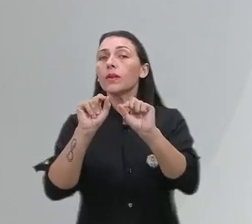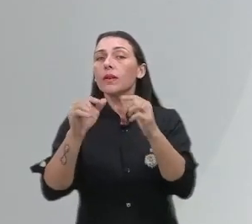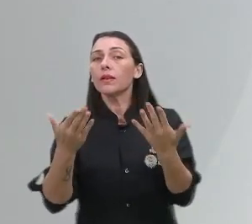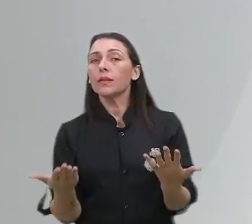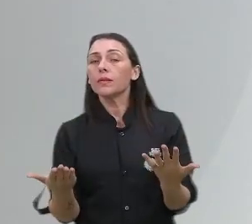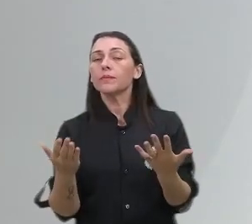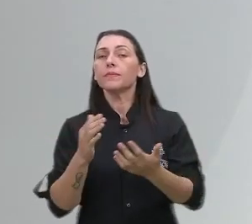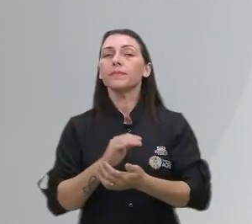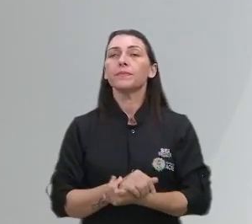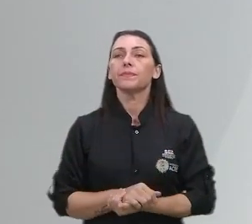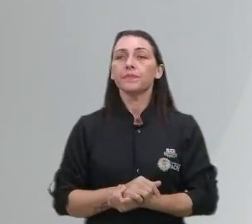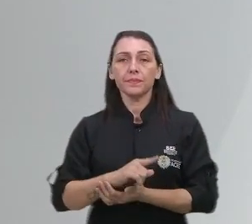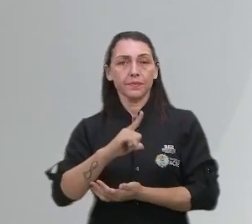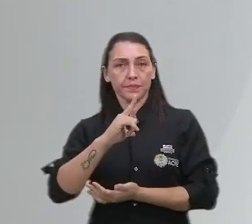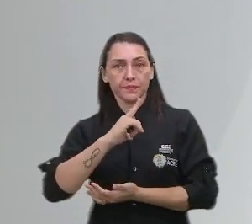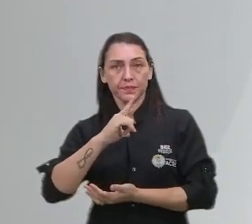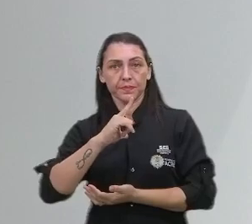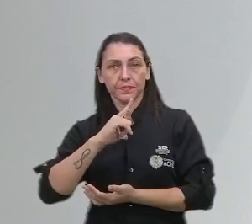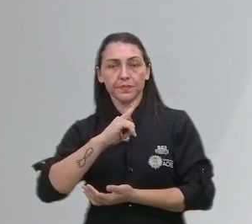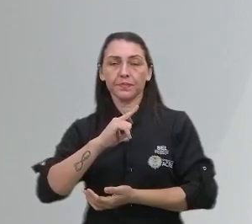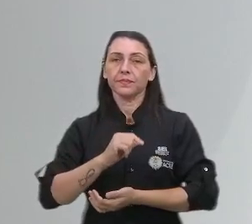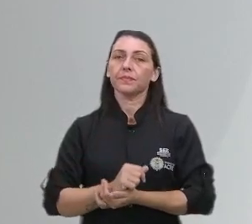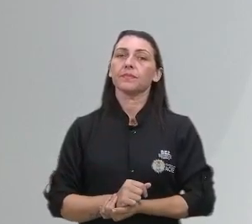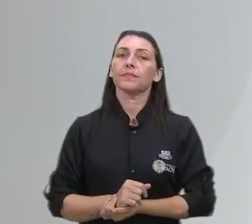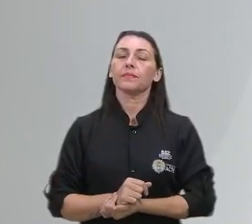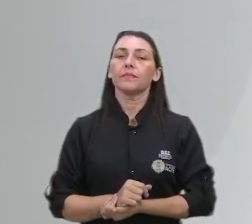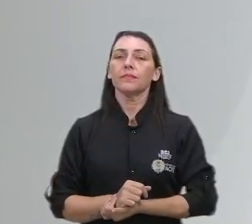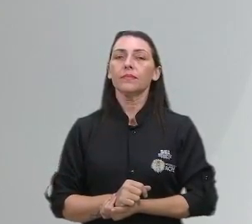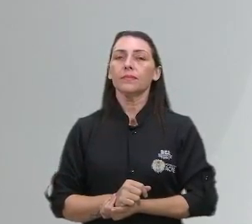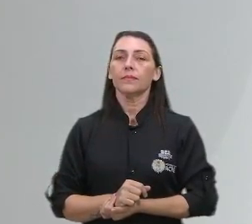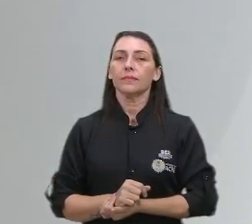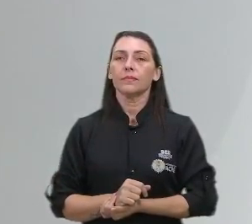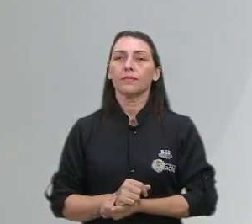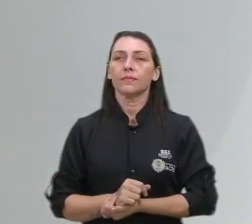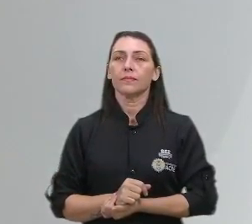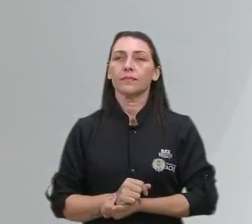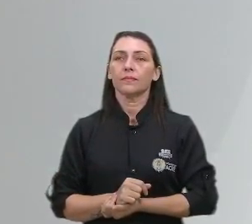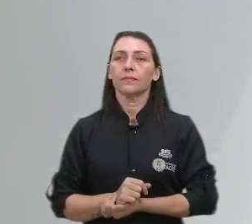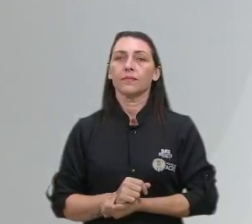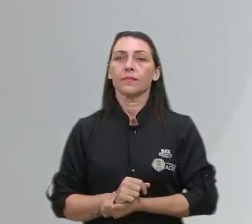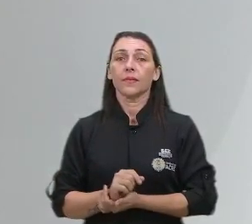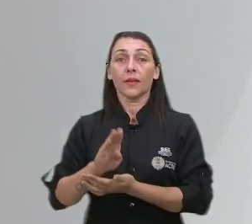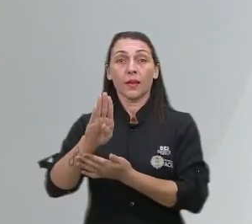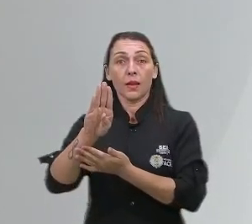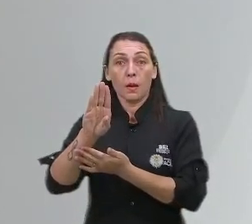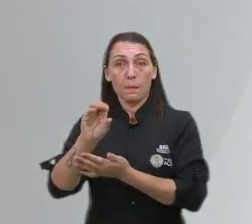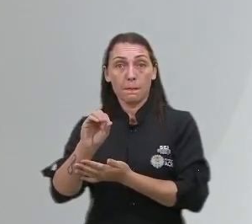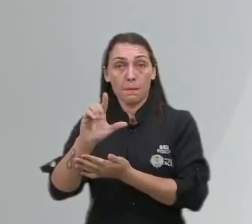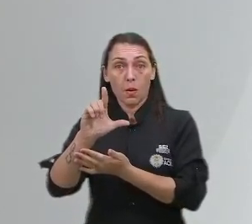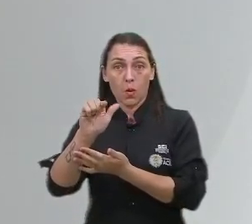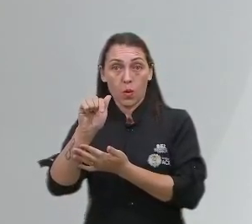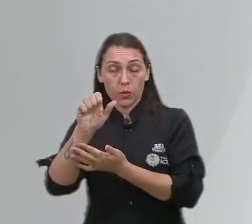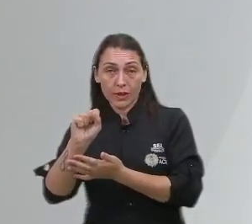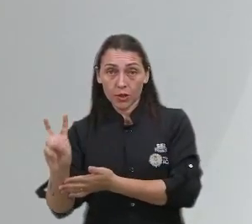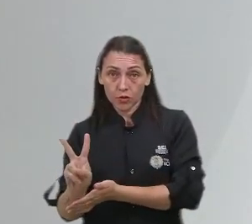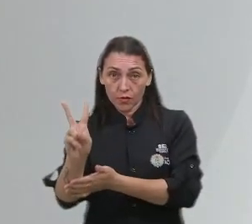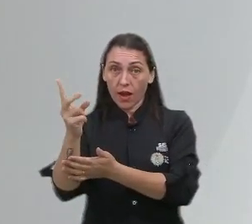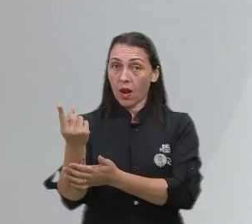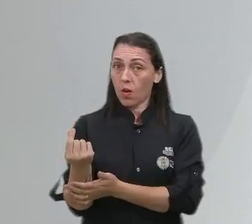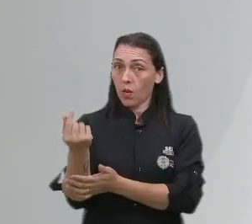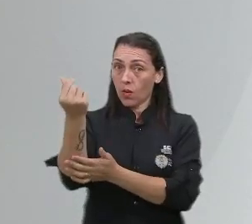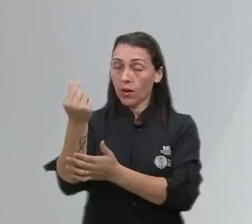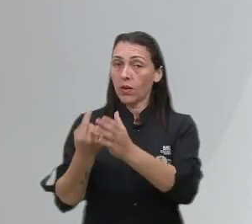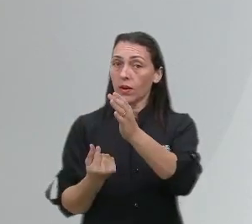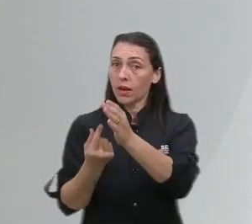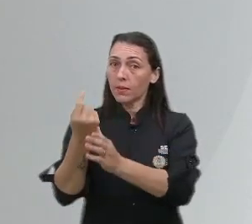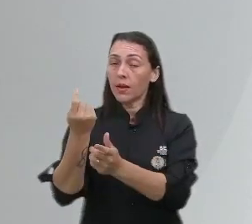ó. Nós temos as chamadas bolsas de valores, ok? Então, o